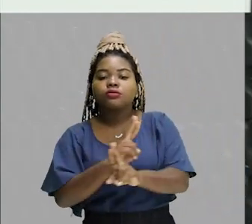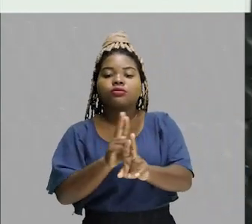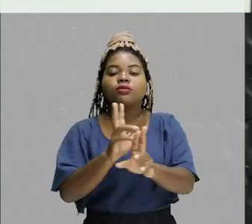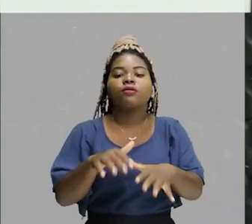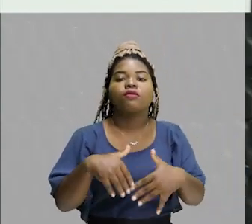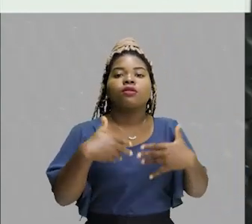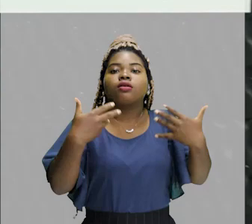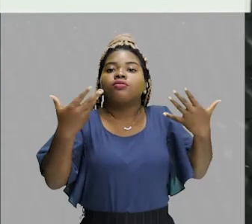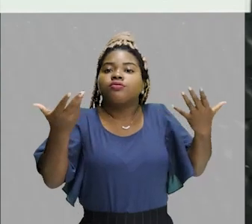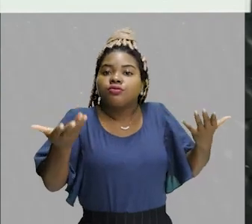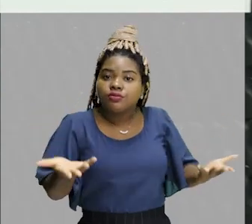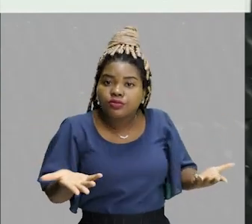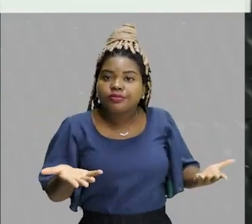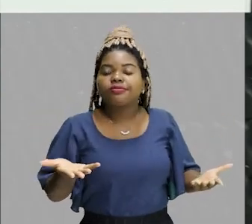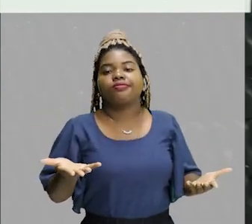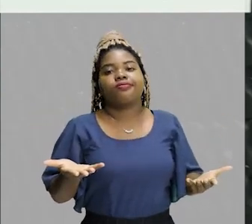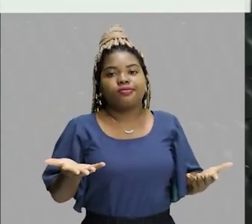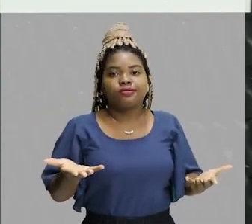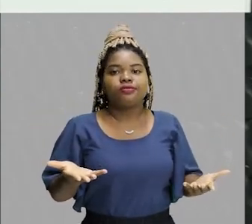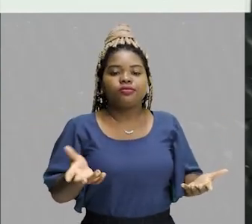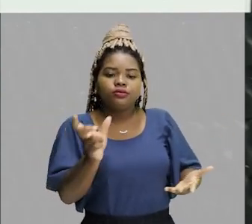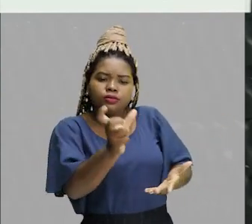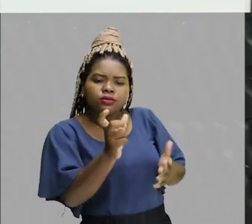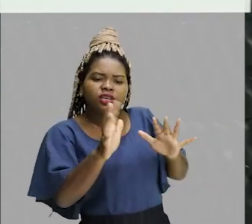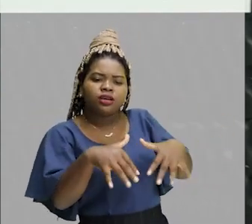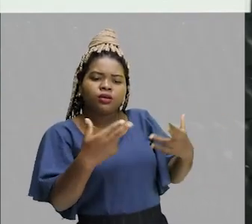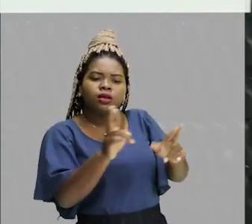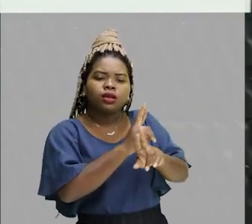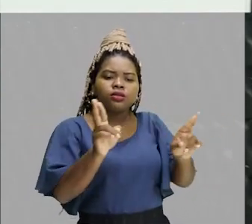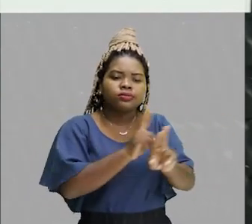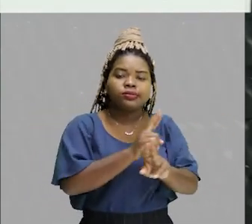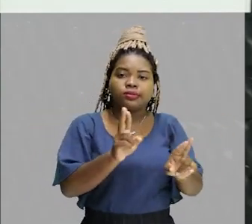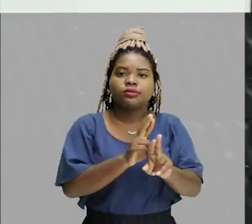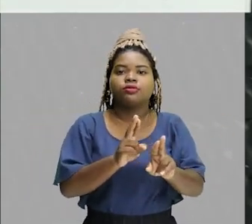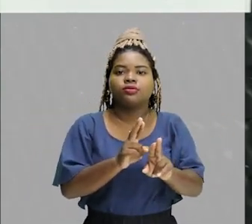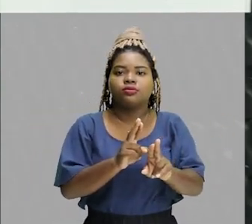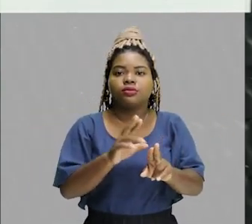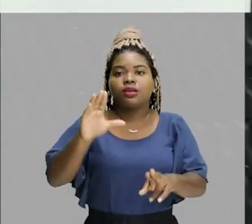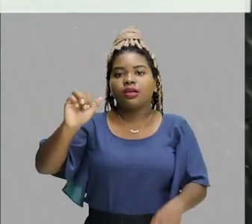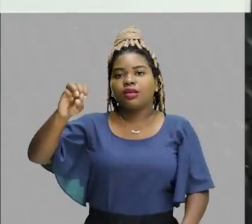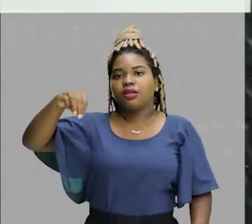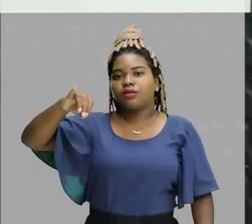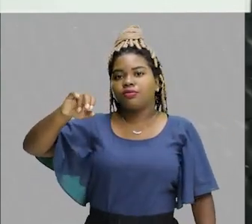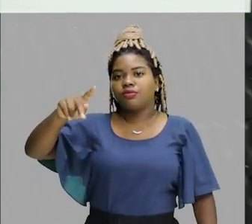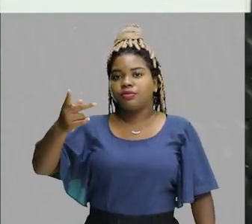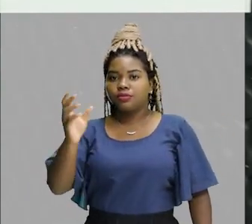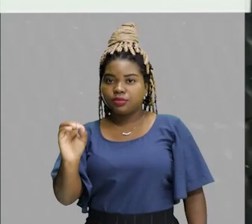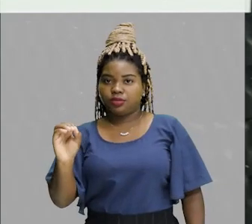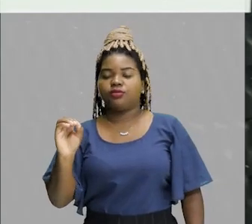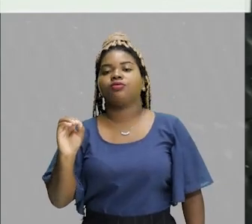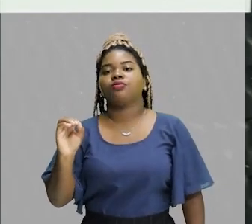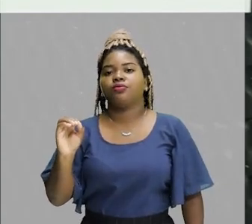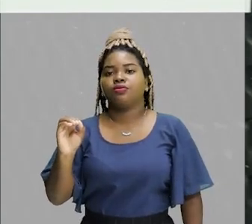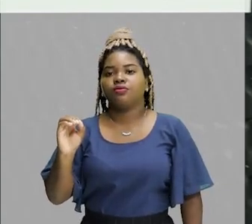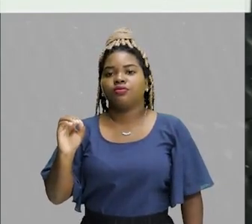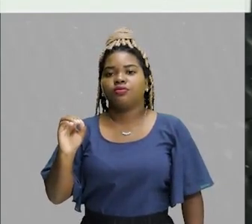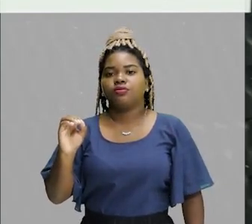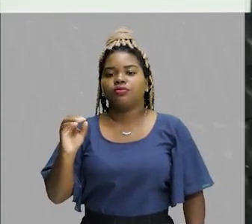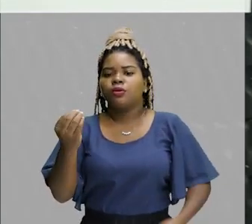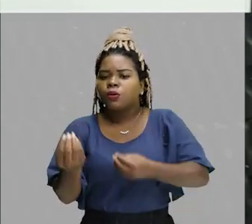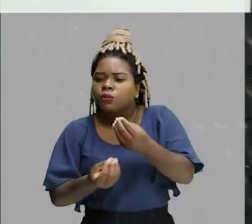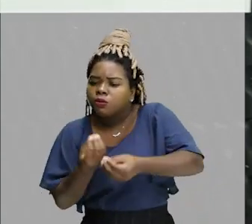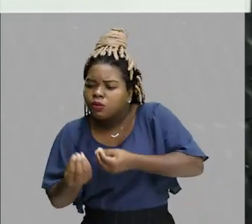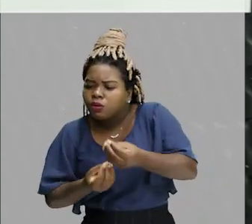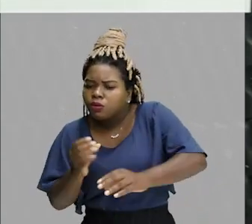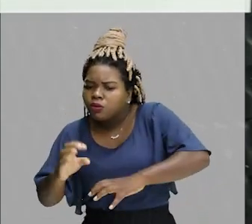termo, que esta palavra, que este elemento se refere à expressão caminho, aquilo como você vai construir e